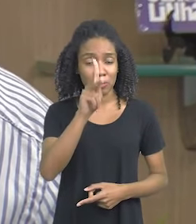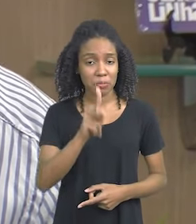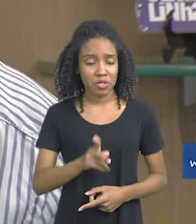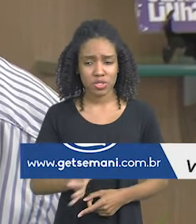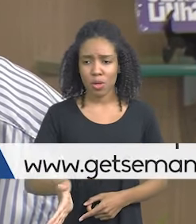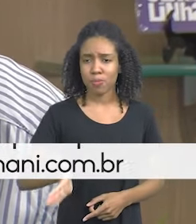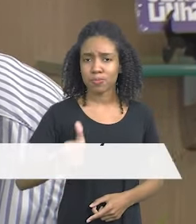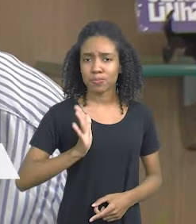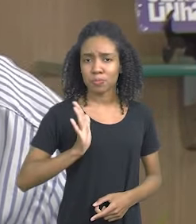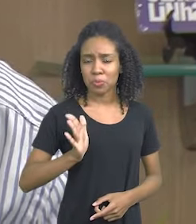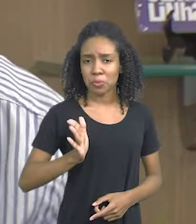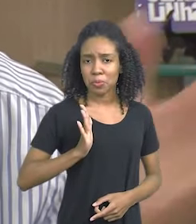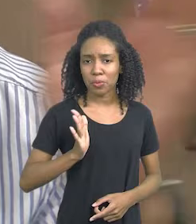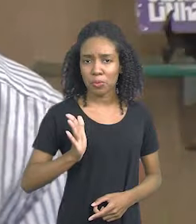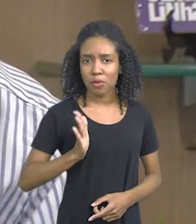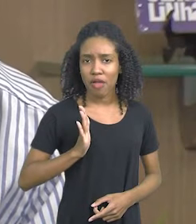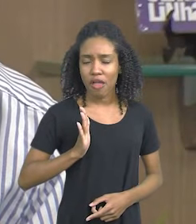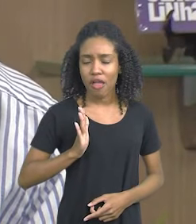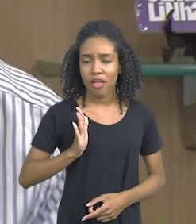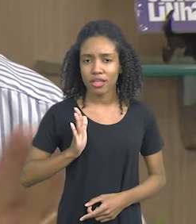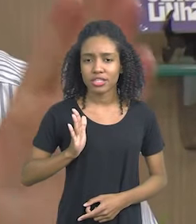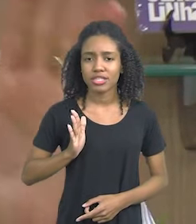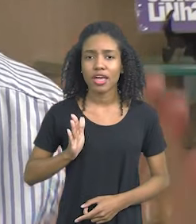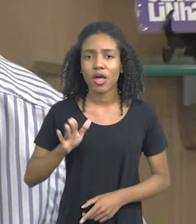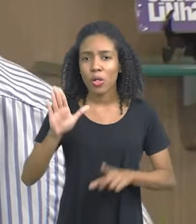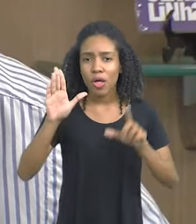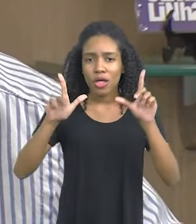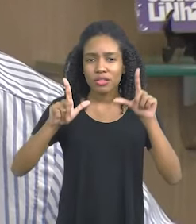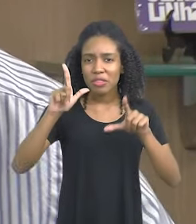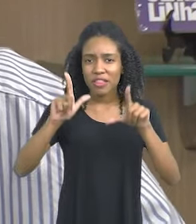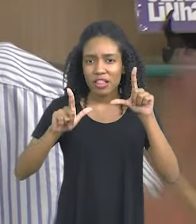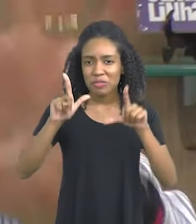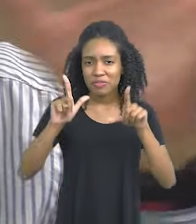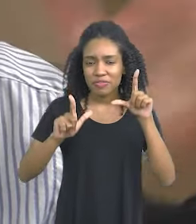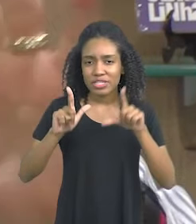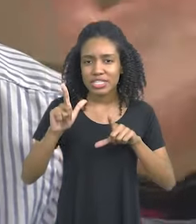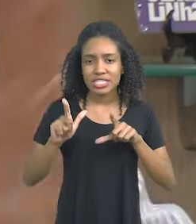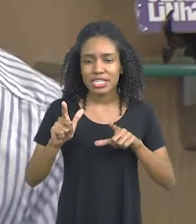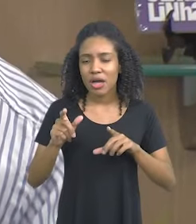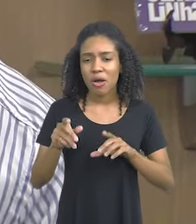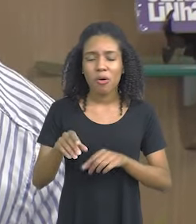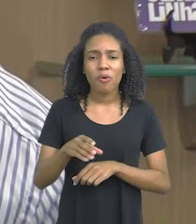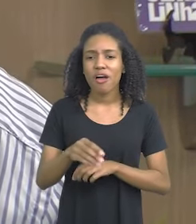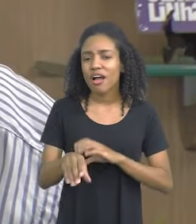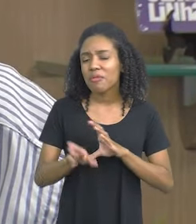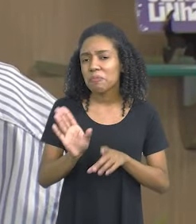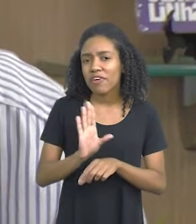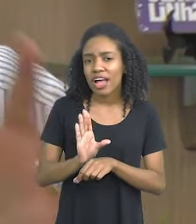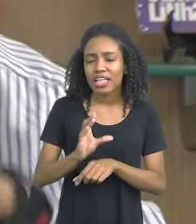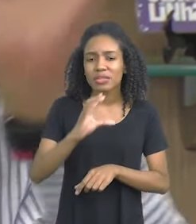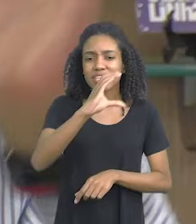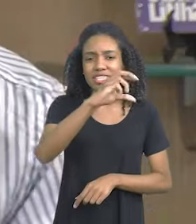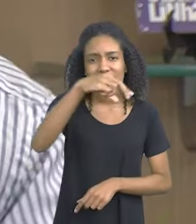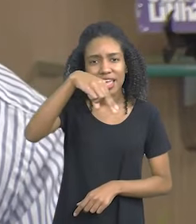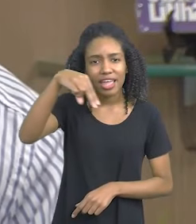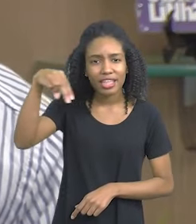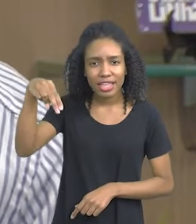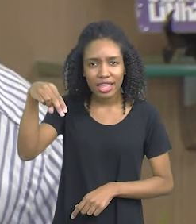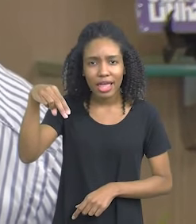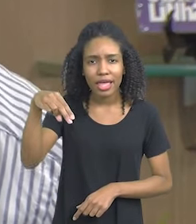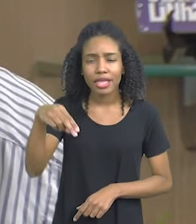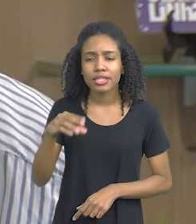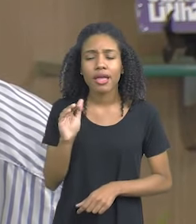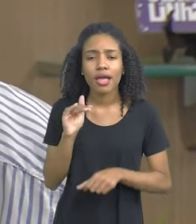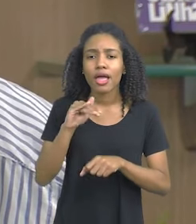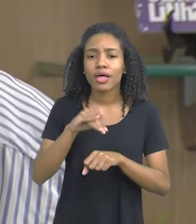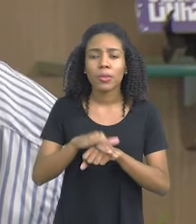dando uma entrevista na CNN no domingo e também na Band, me parece, um desses canais aí, da madrugada à